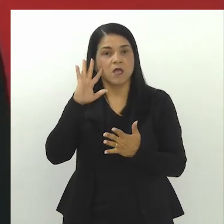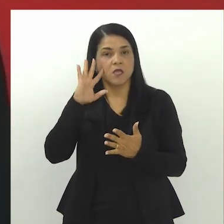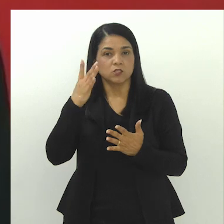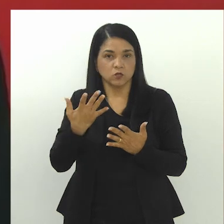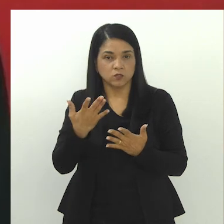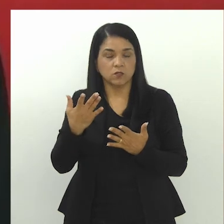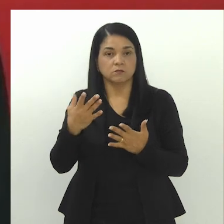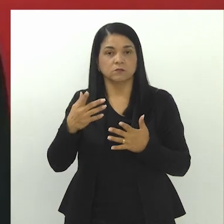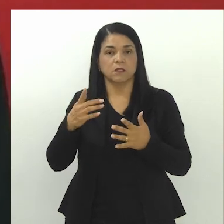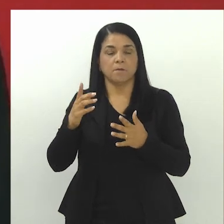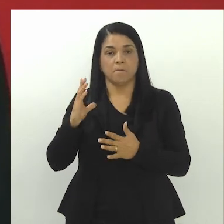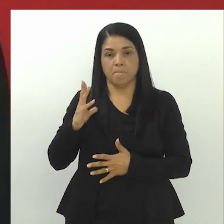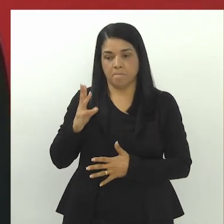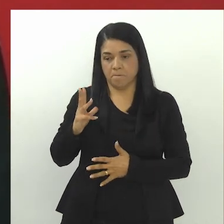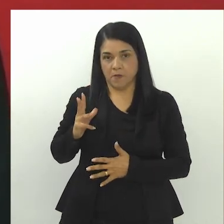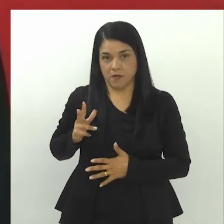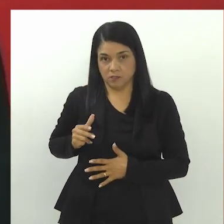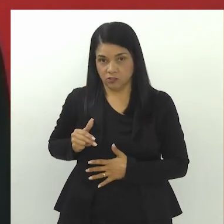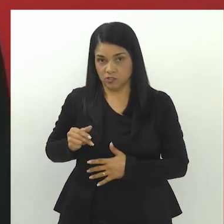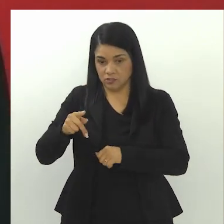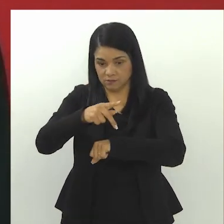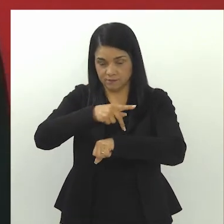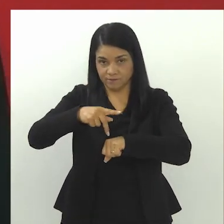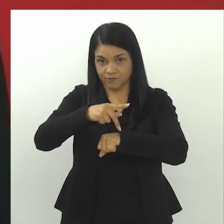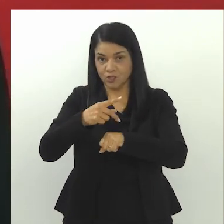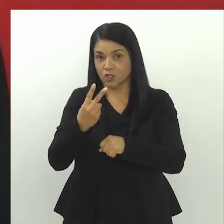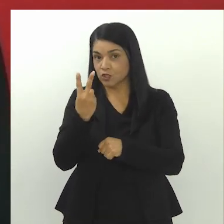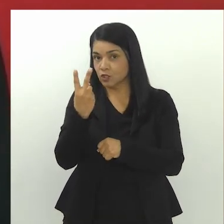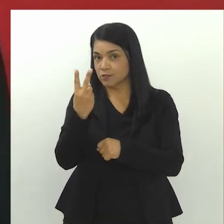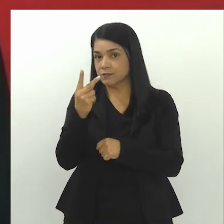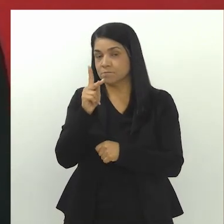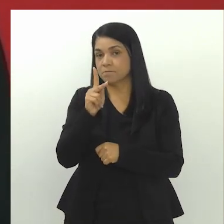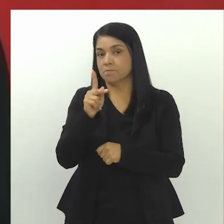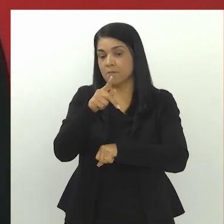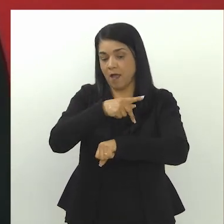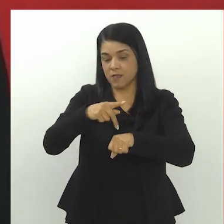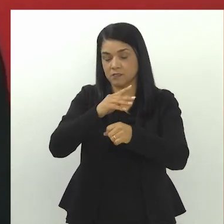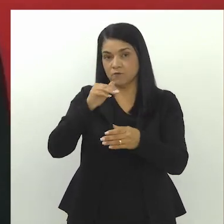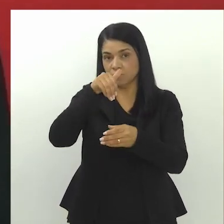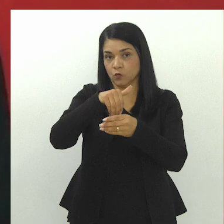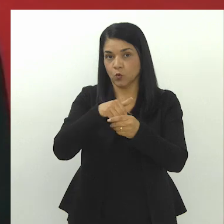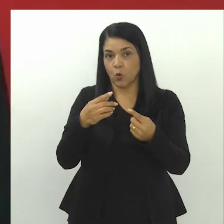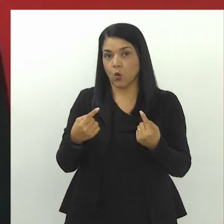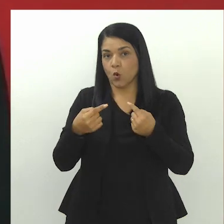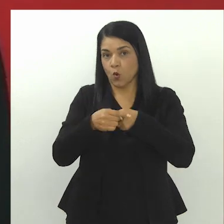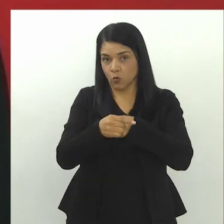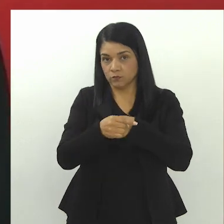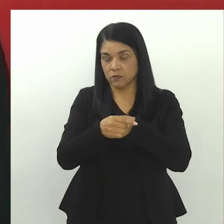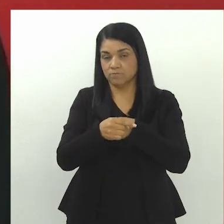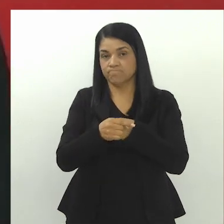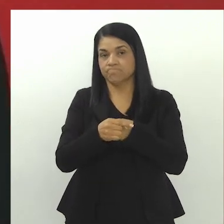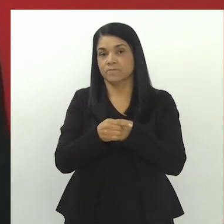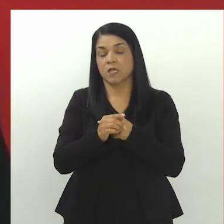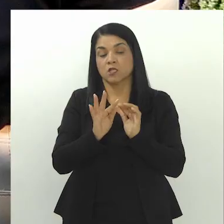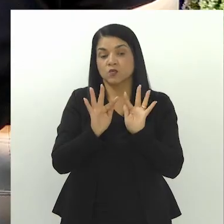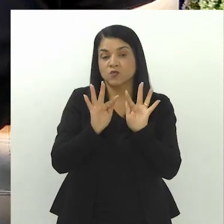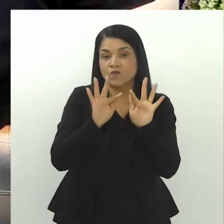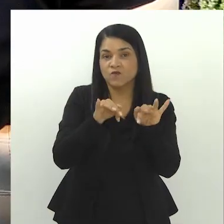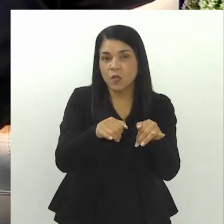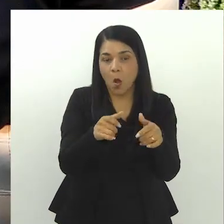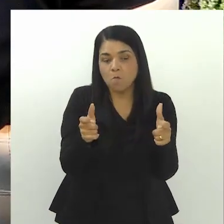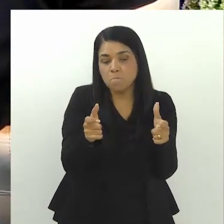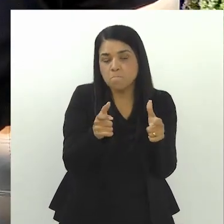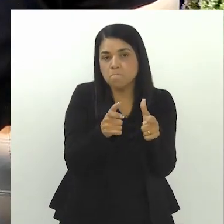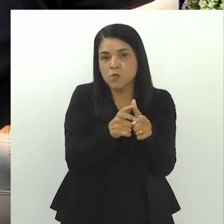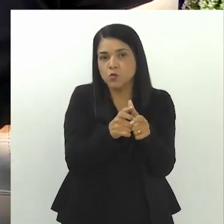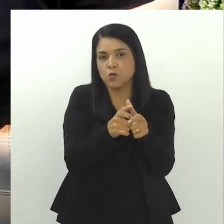recentemente as resoluções sobre a Palestina, que apenas 2 países votaram contra, e no final prevalece a posição de